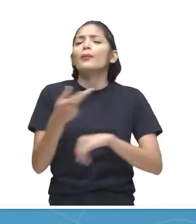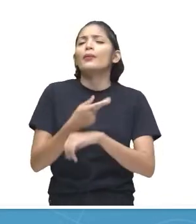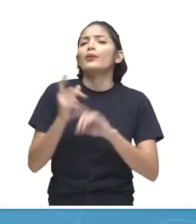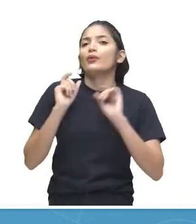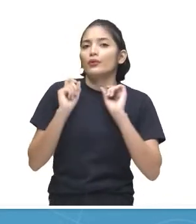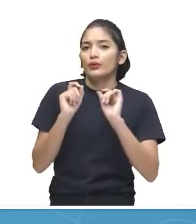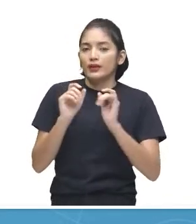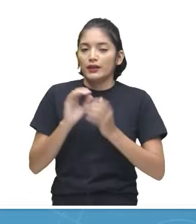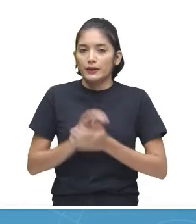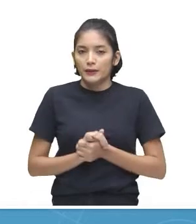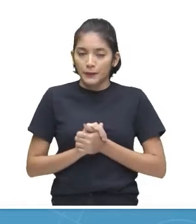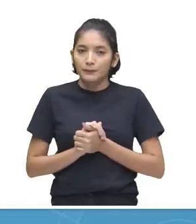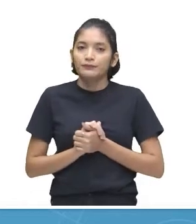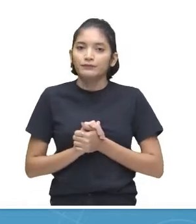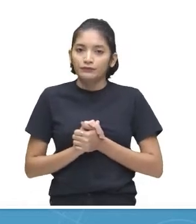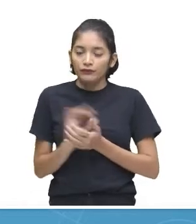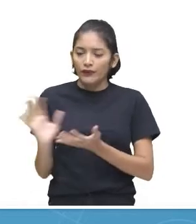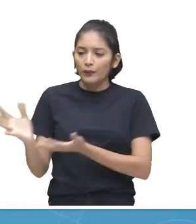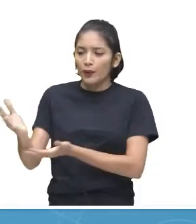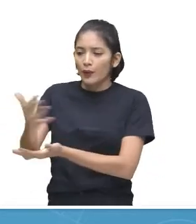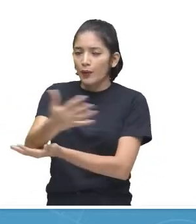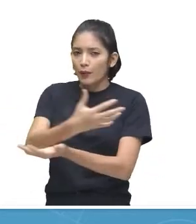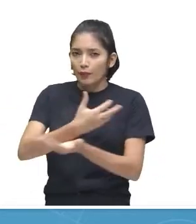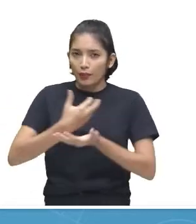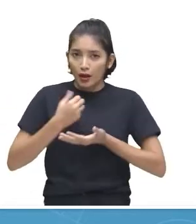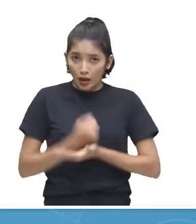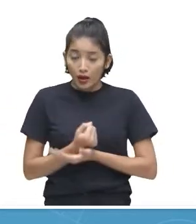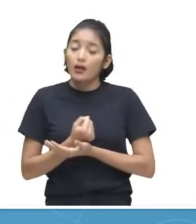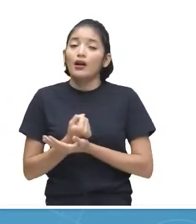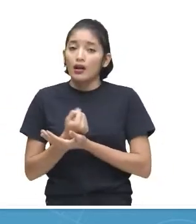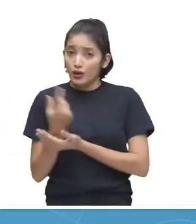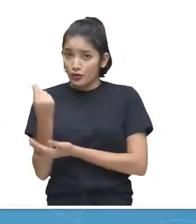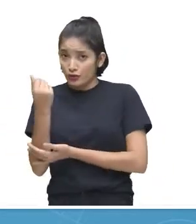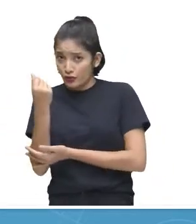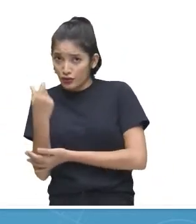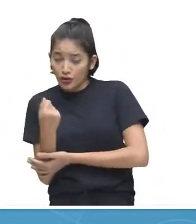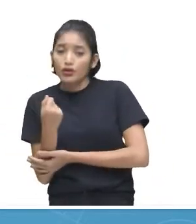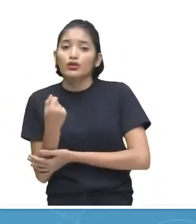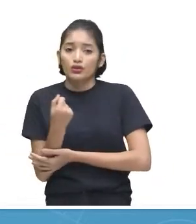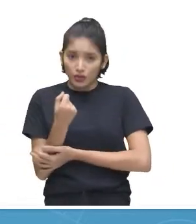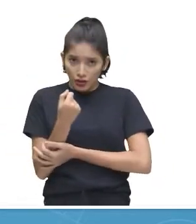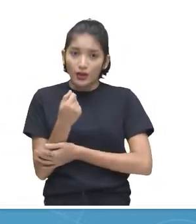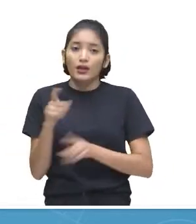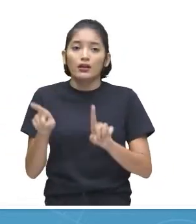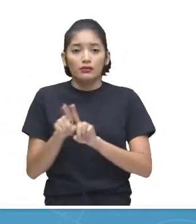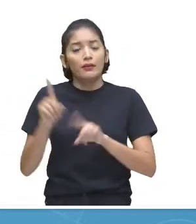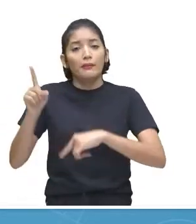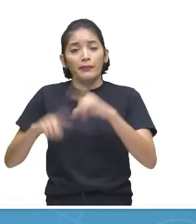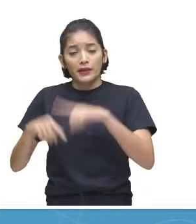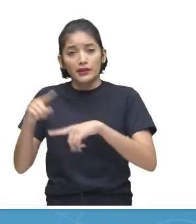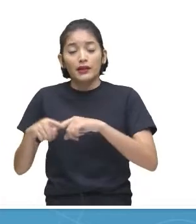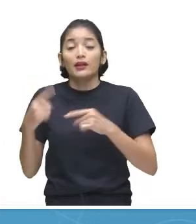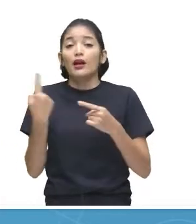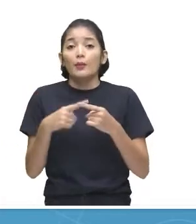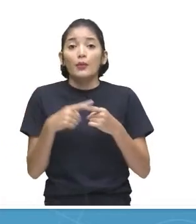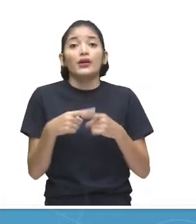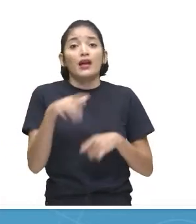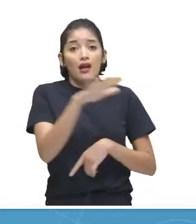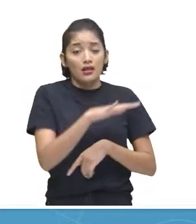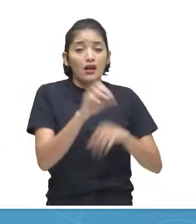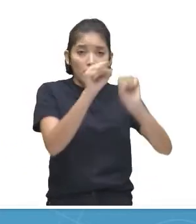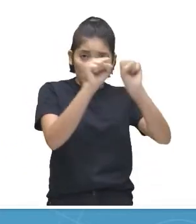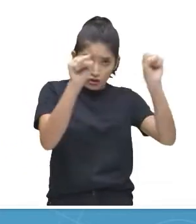A acumulação de bens de capital, a acumulação de mercadorias. Por quê? No nosso sistema